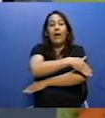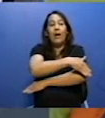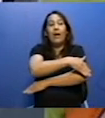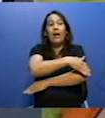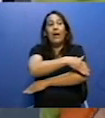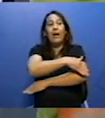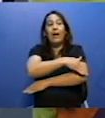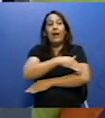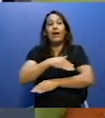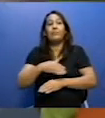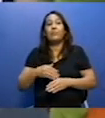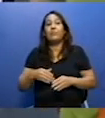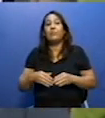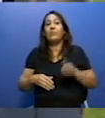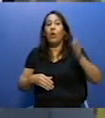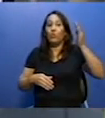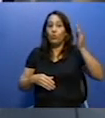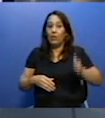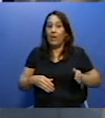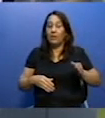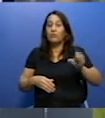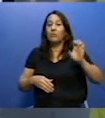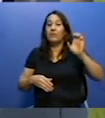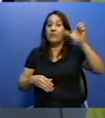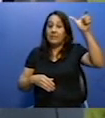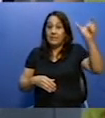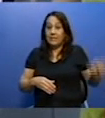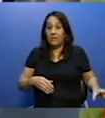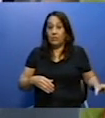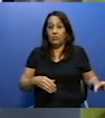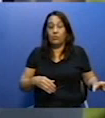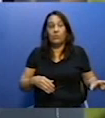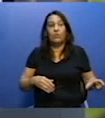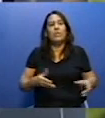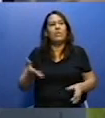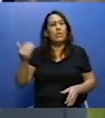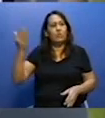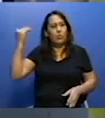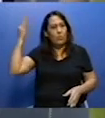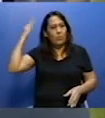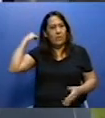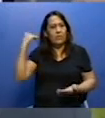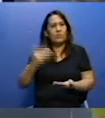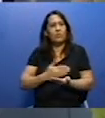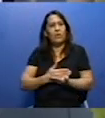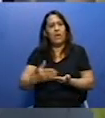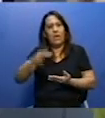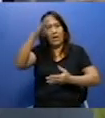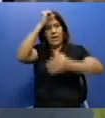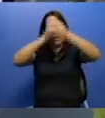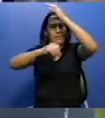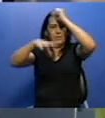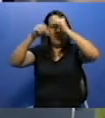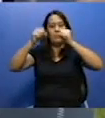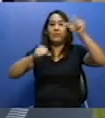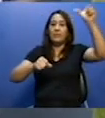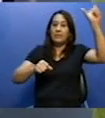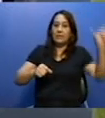quem assistiu às primeiras aulas, que está acompanhando desde o início, já aprendemos.